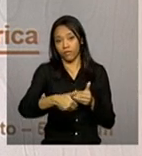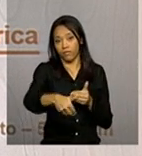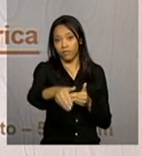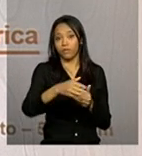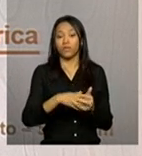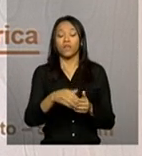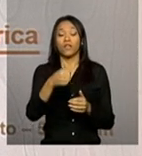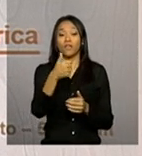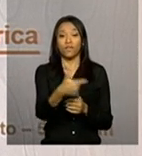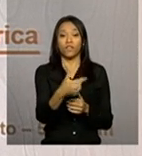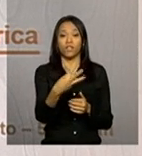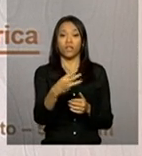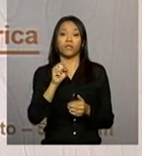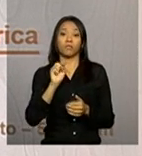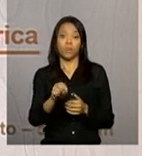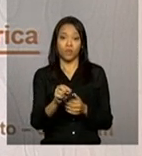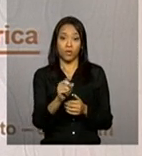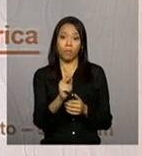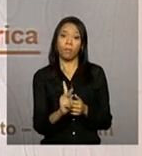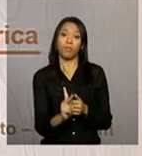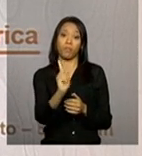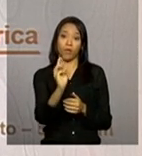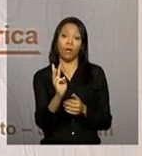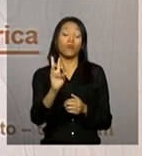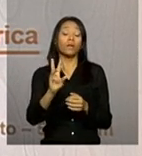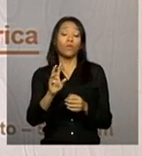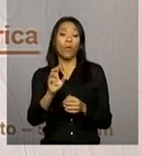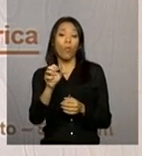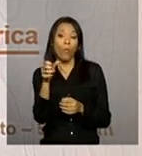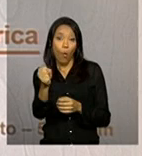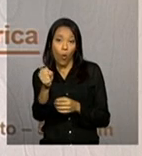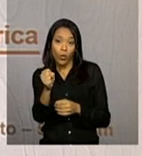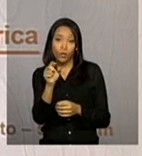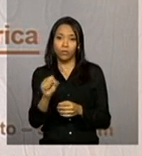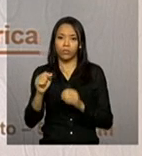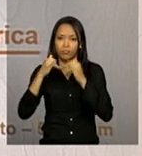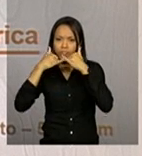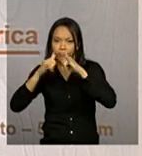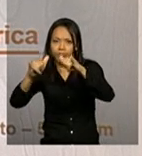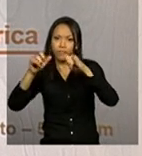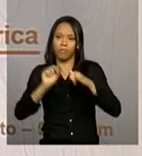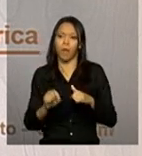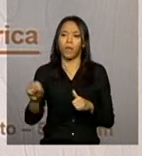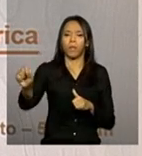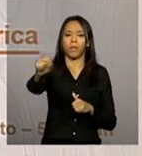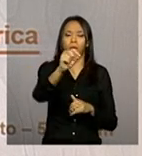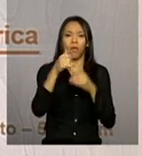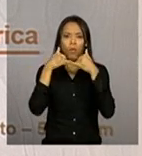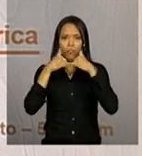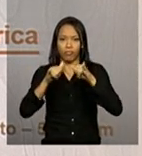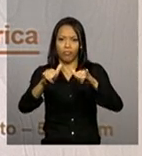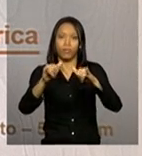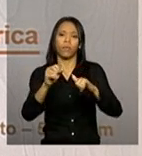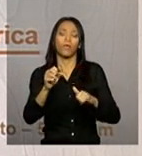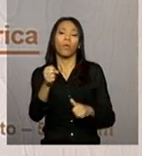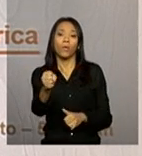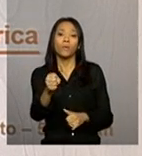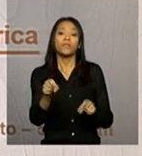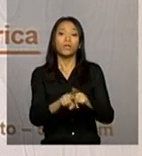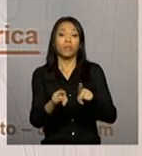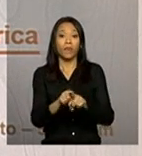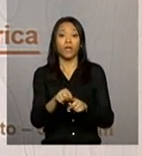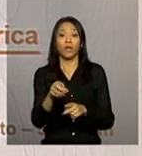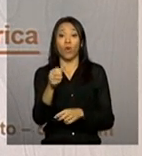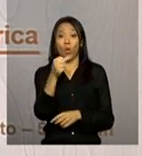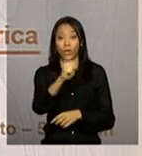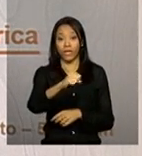23.239 megawatts, com 8 usinas hidrelétricas, 3 térmicas, 89 usinas